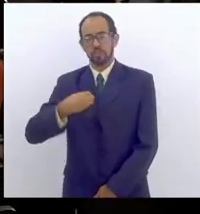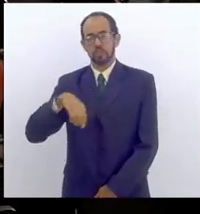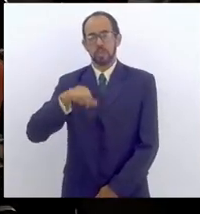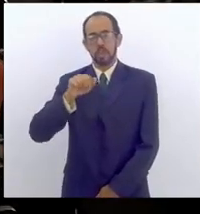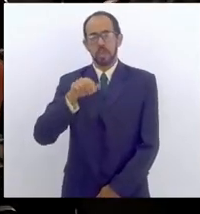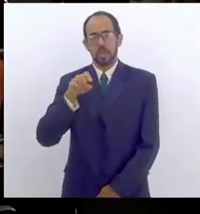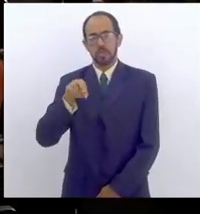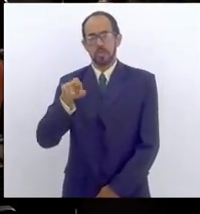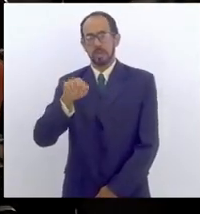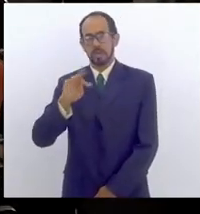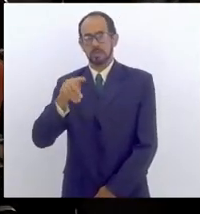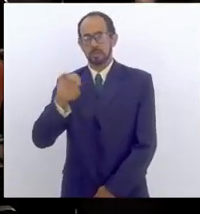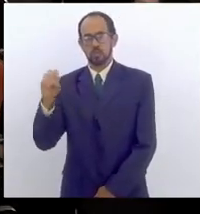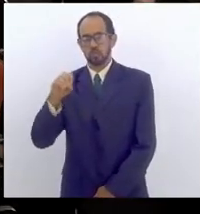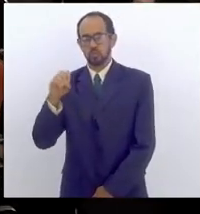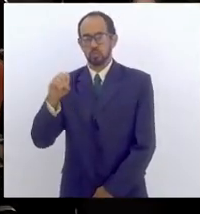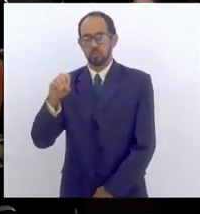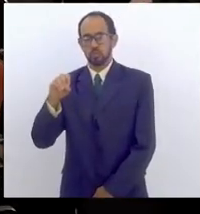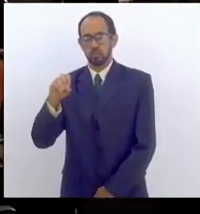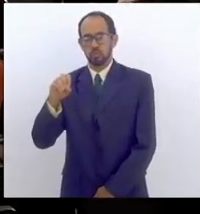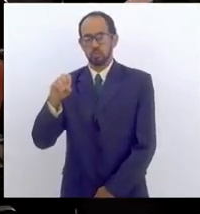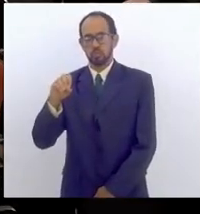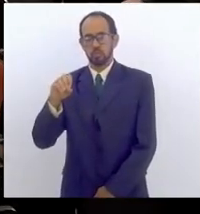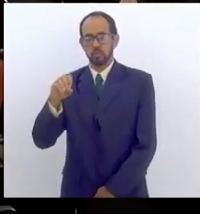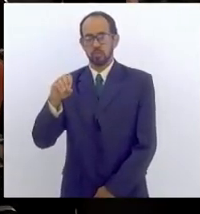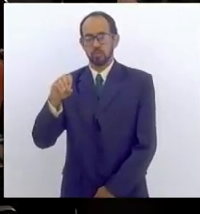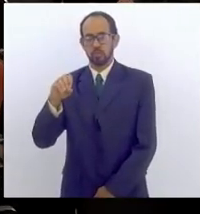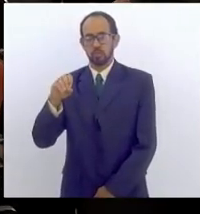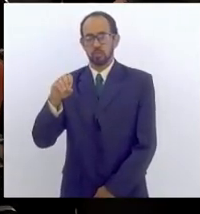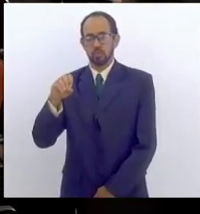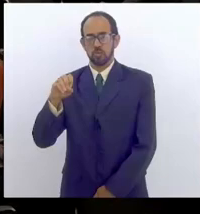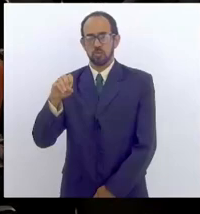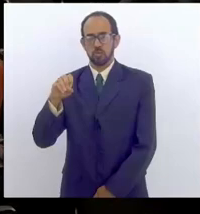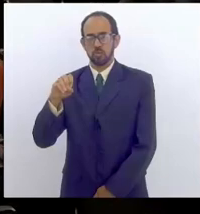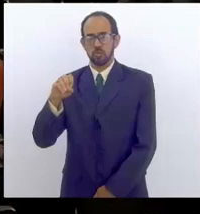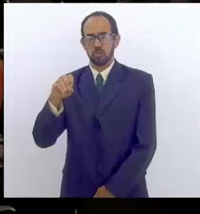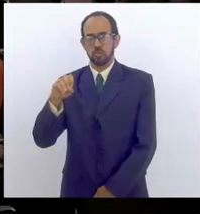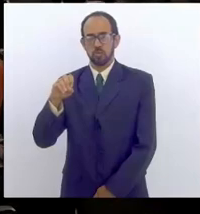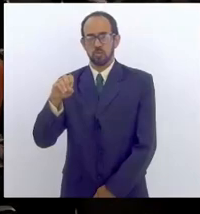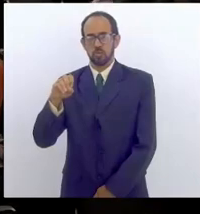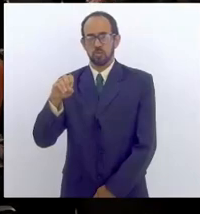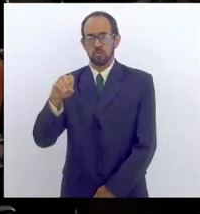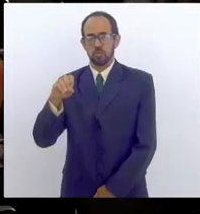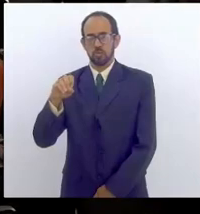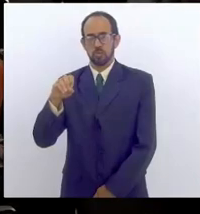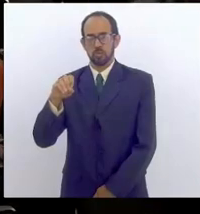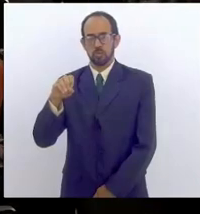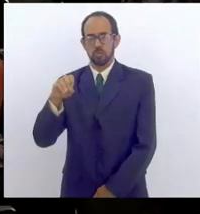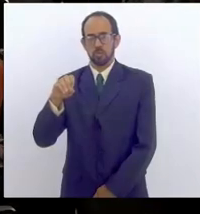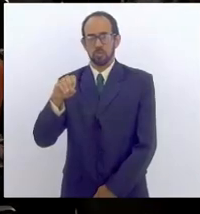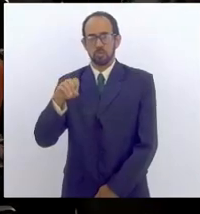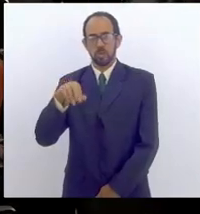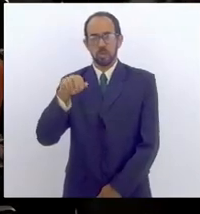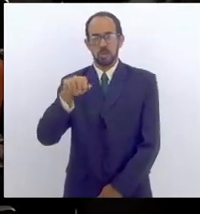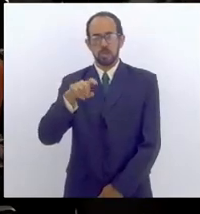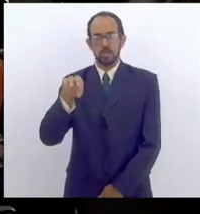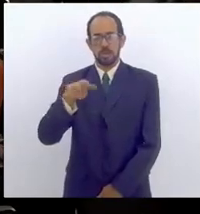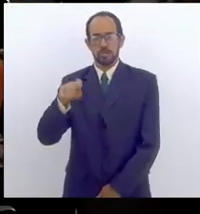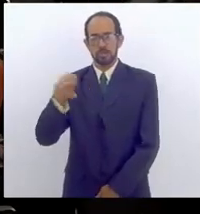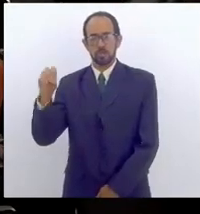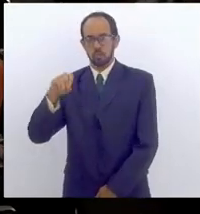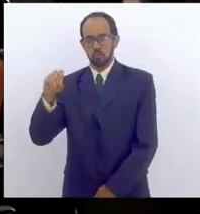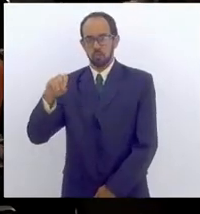Andrezinho Siciliano. Pegar os nomes. Vai marcando aqui, o Bacelar, que é melhor. Estou marcando aqui. Andrezinho Siciliano está aí.